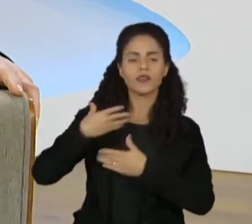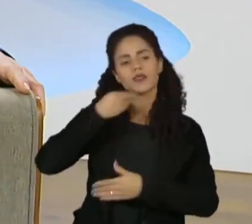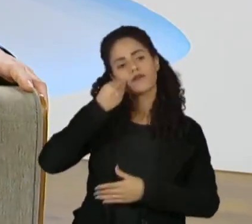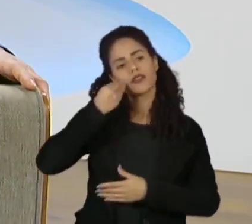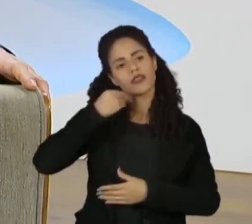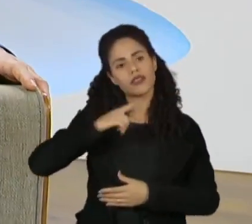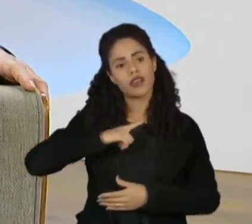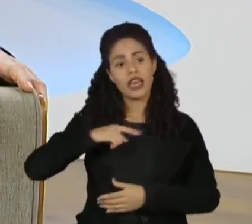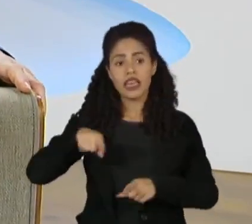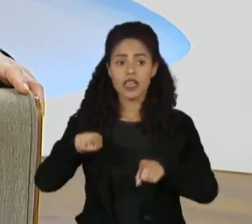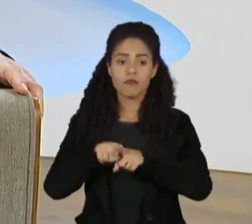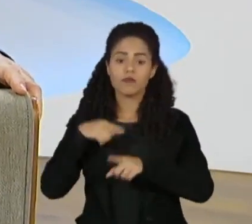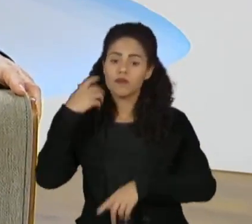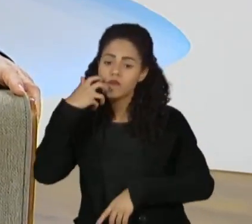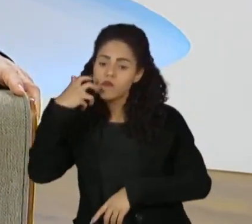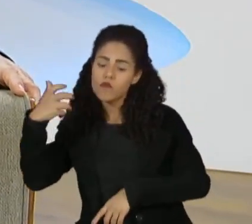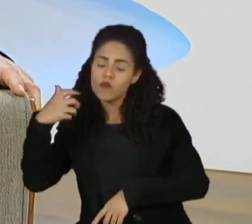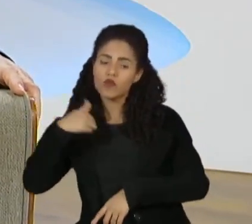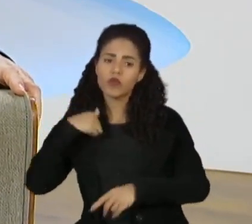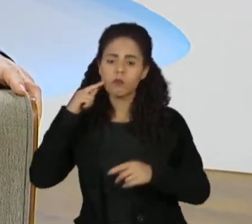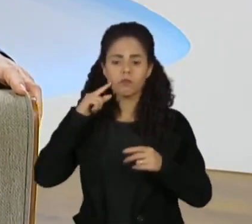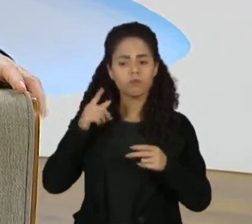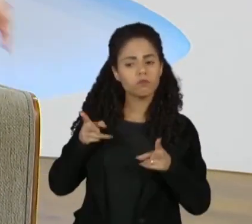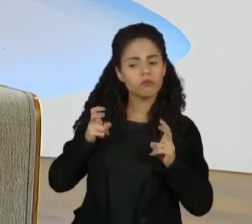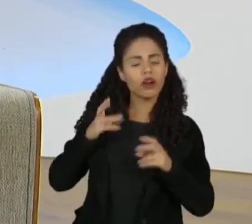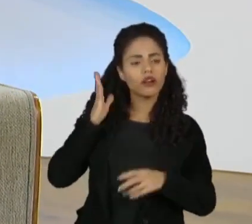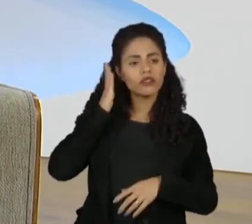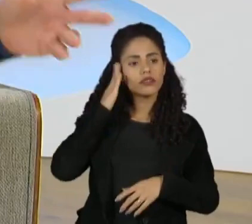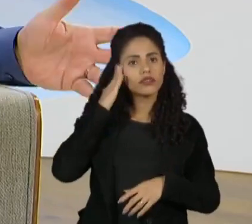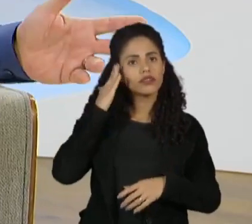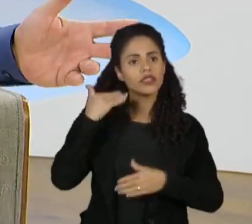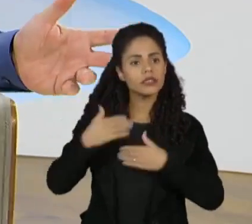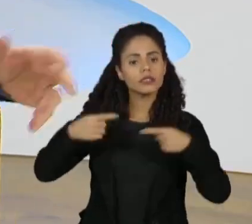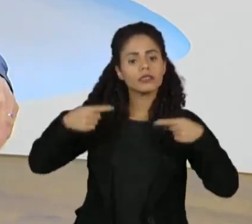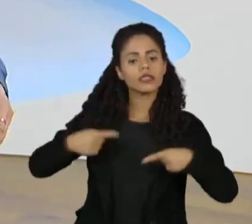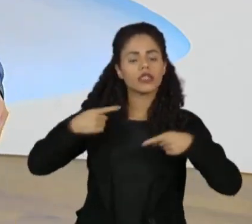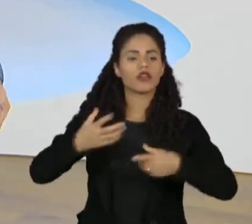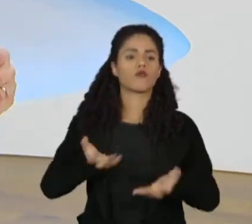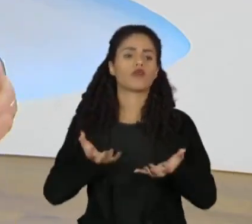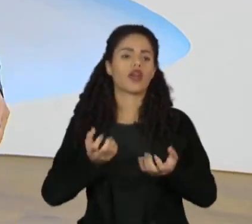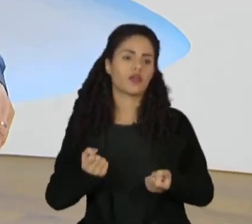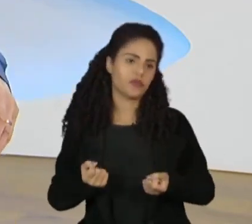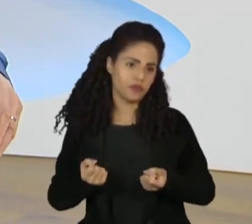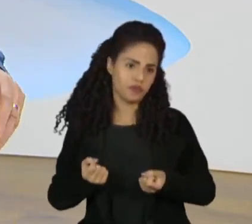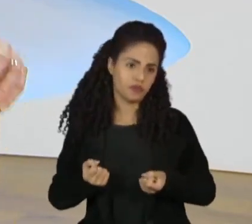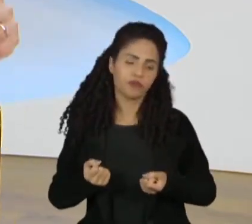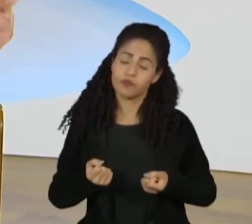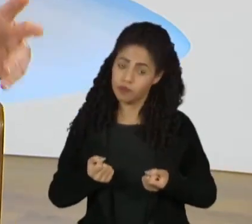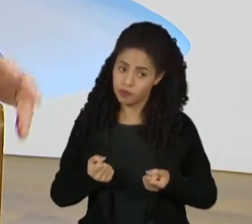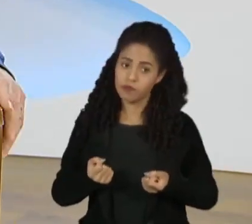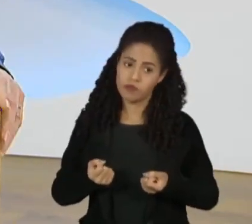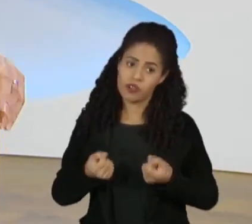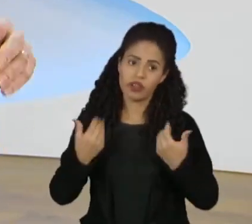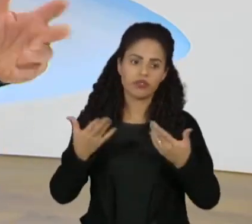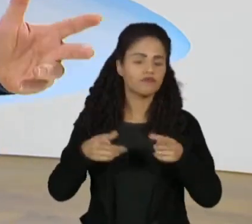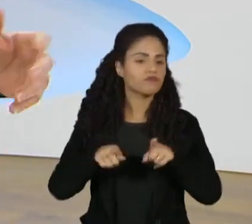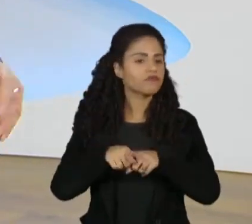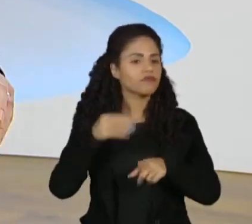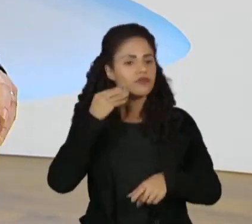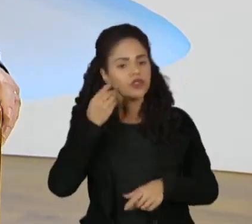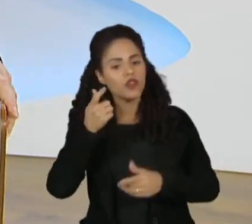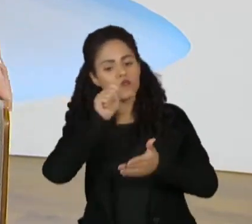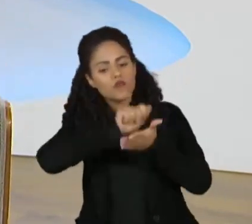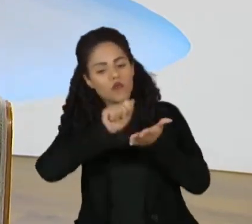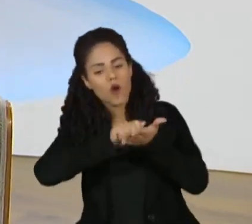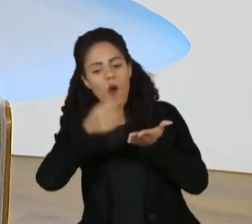E como músico eu acho que eu continuo eh buscando novos desafios né Eh compondo outras